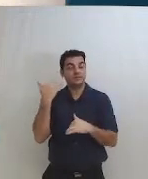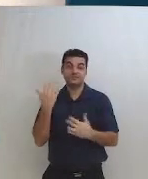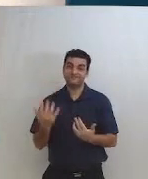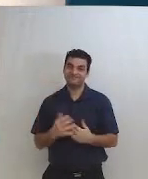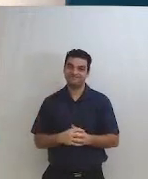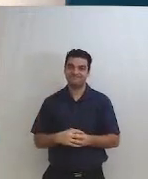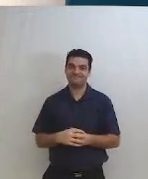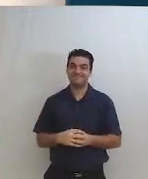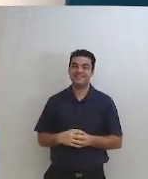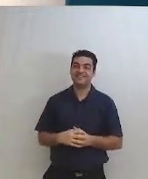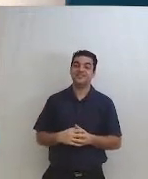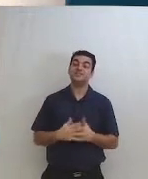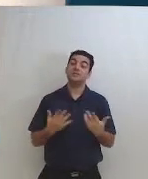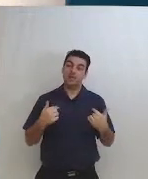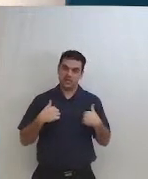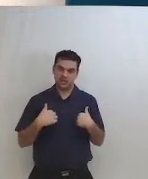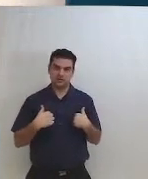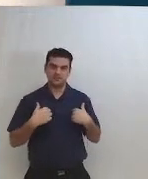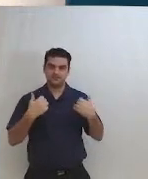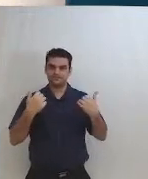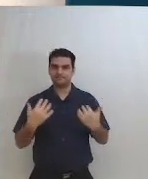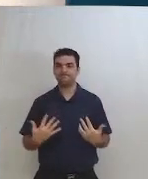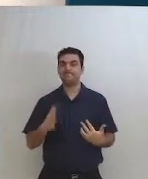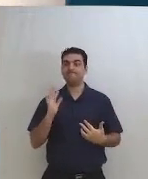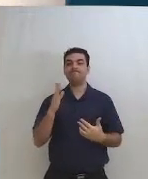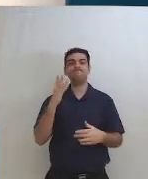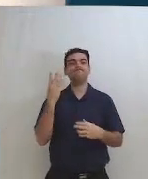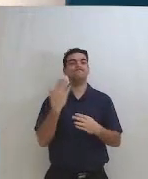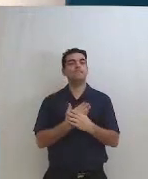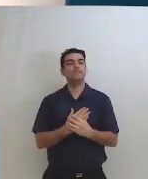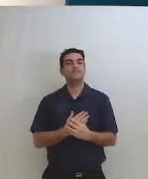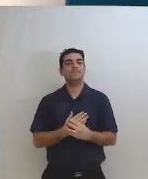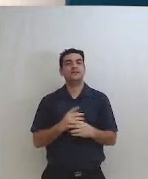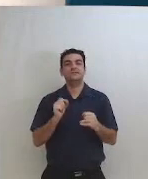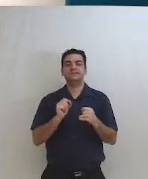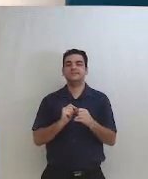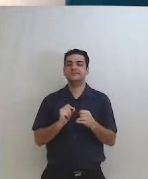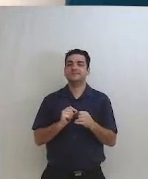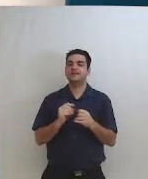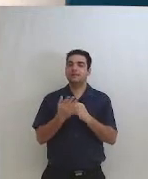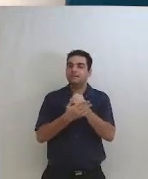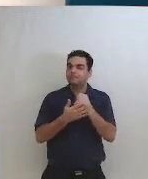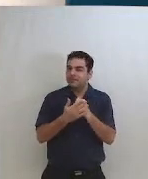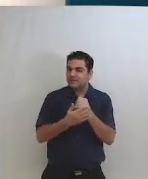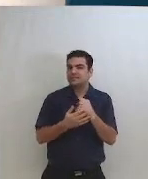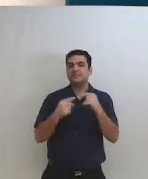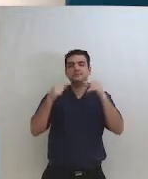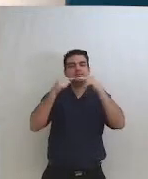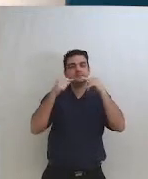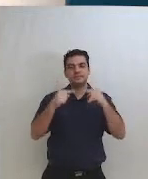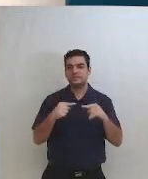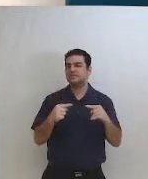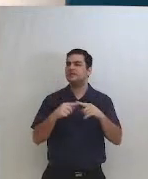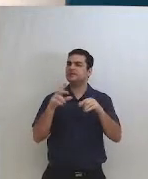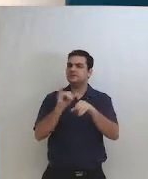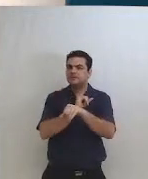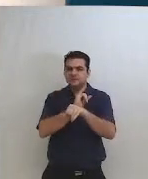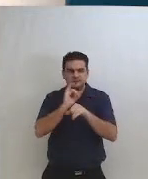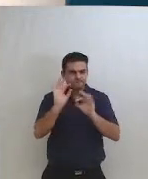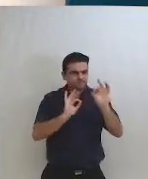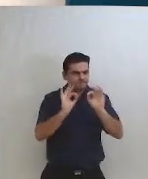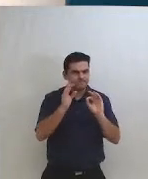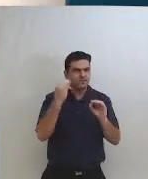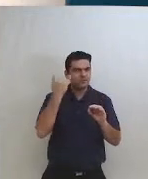digo eu, pelo que se tem dos autos, tal deferimento foi precedido de adequado procedimento prévio de investigação das informações e